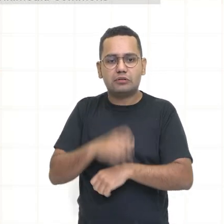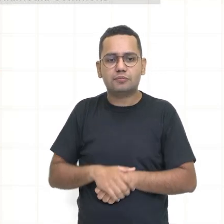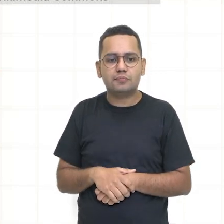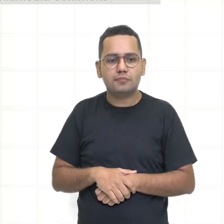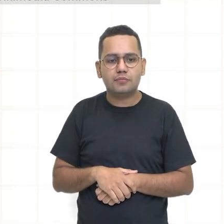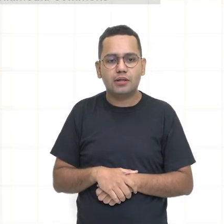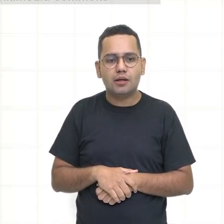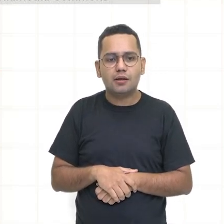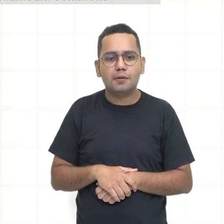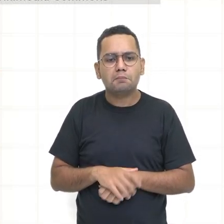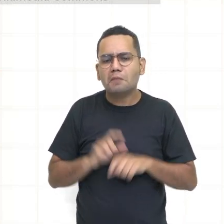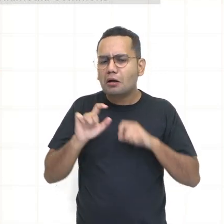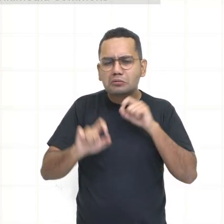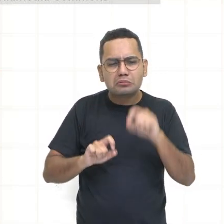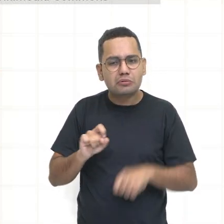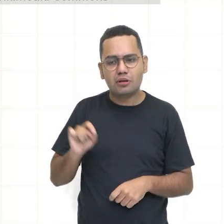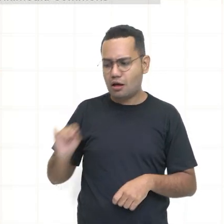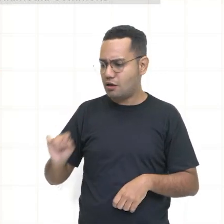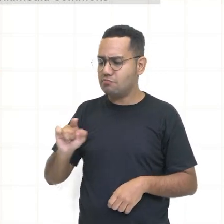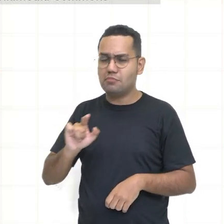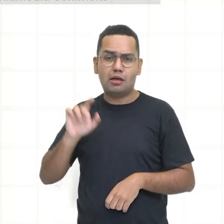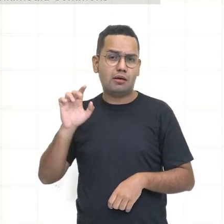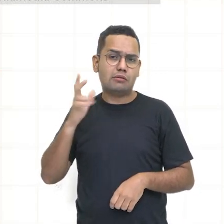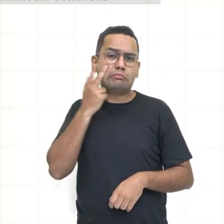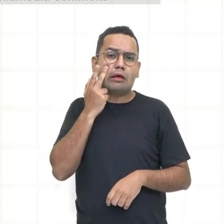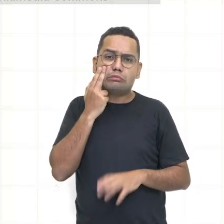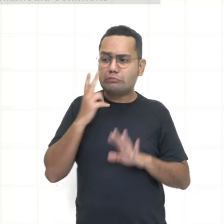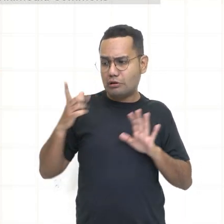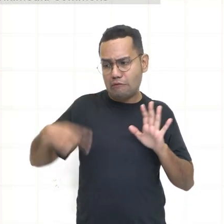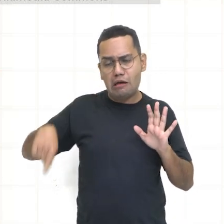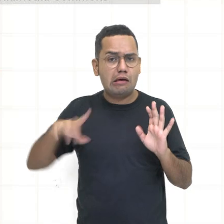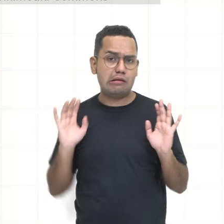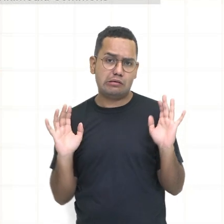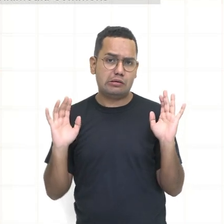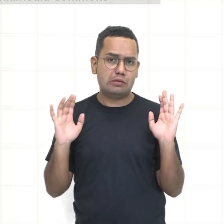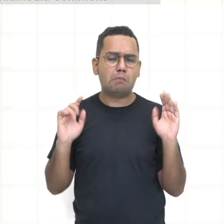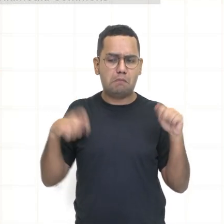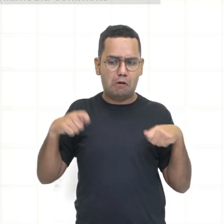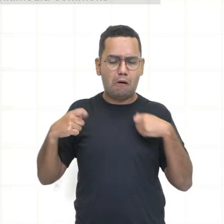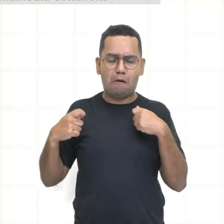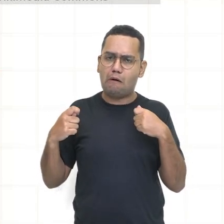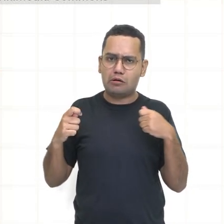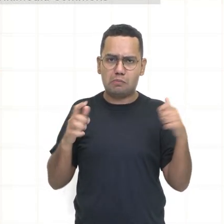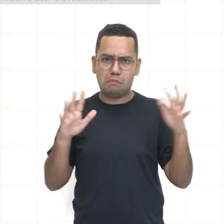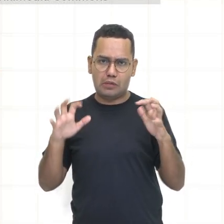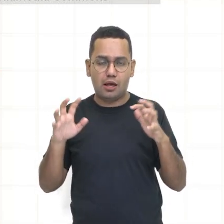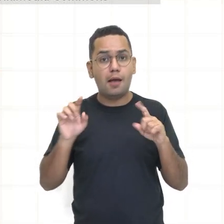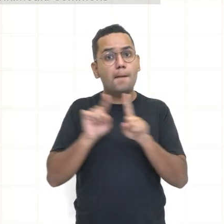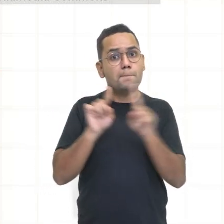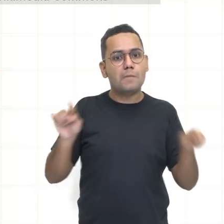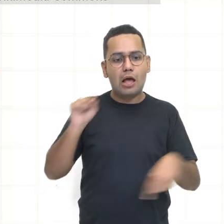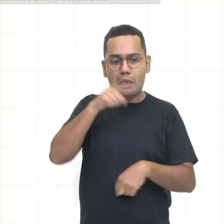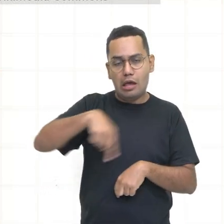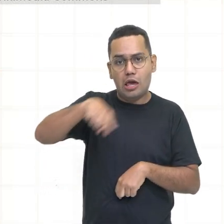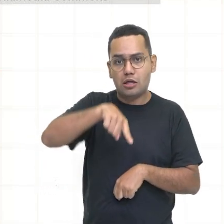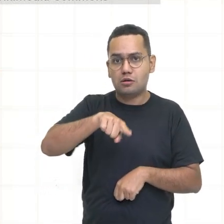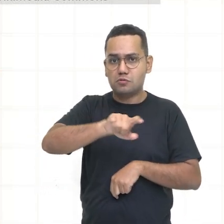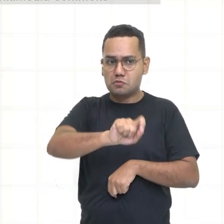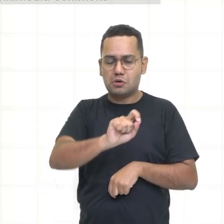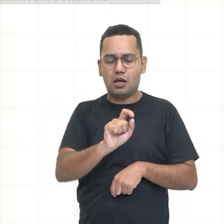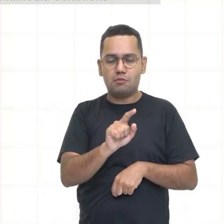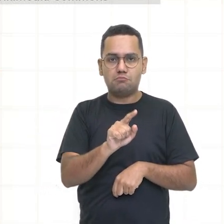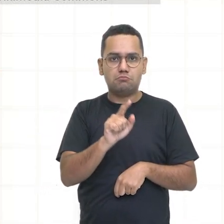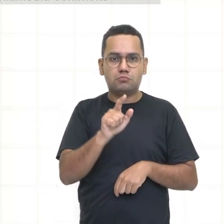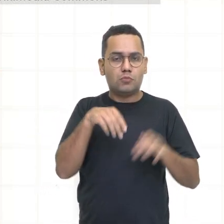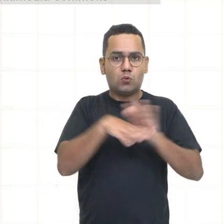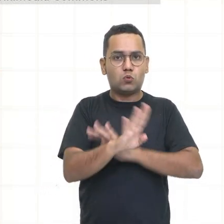em seu habitat natural. Outra coisa é vir os alemães para aquele território e enfrentar baixas temperaturas,